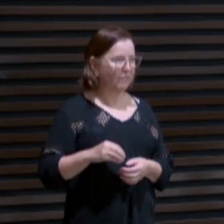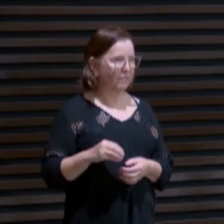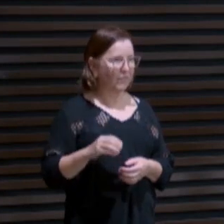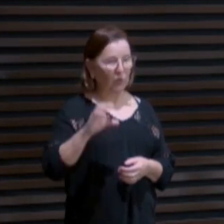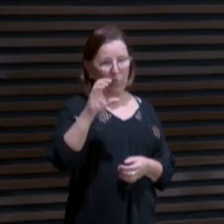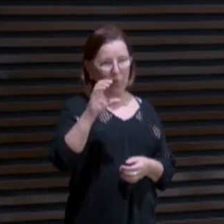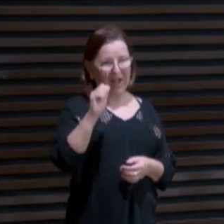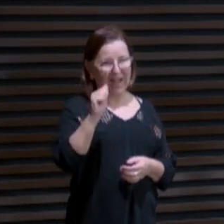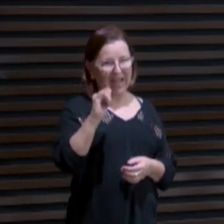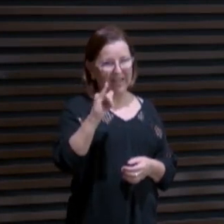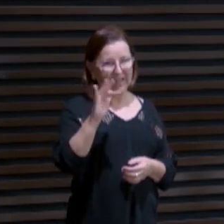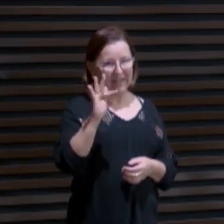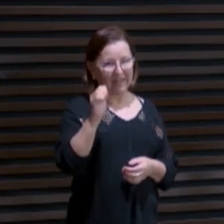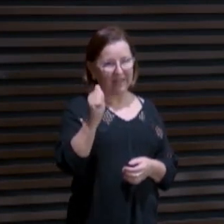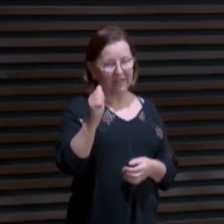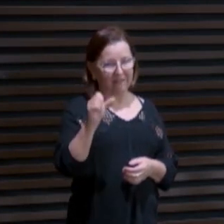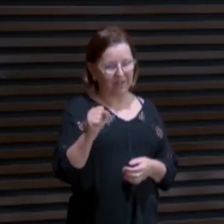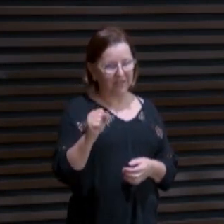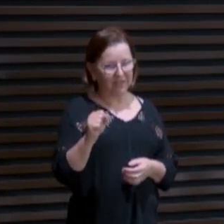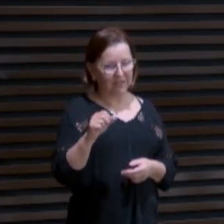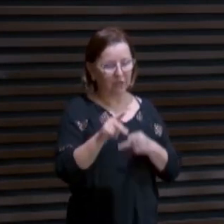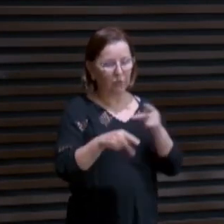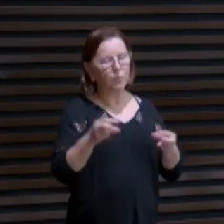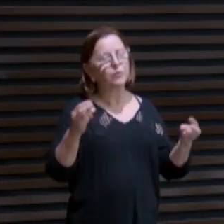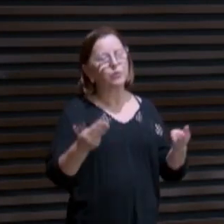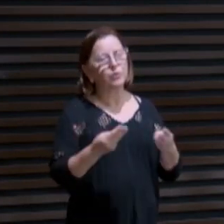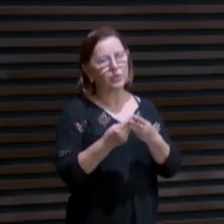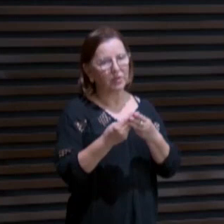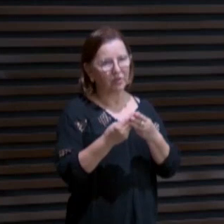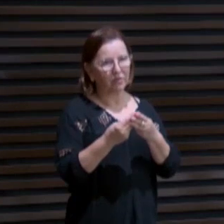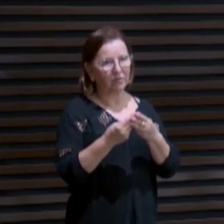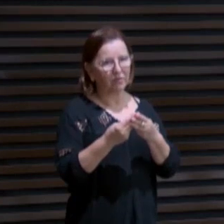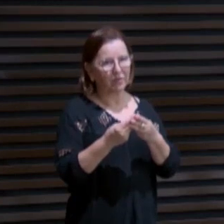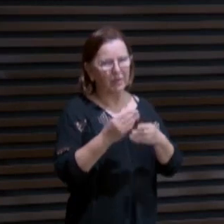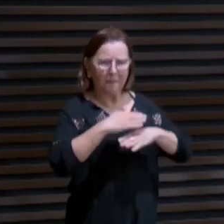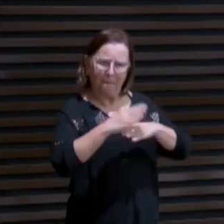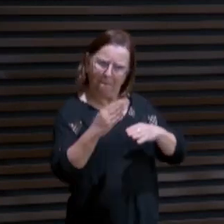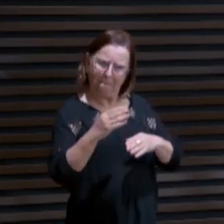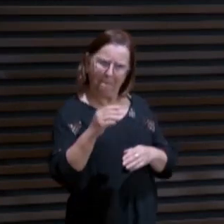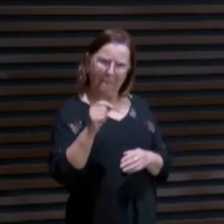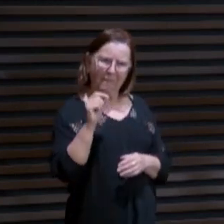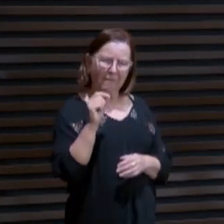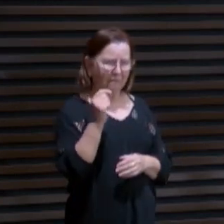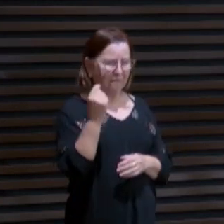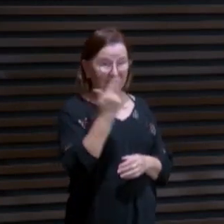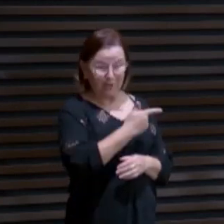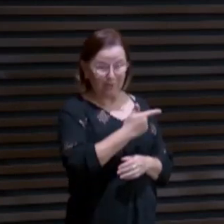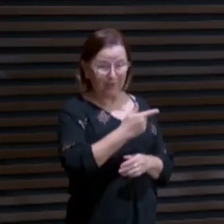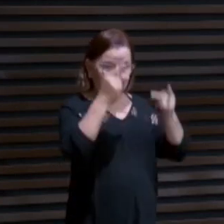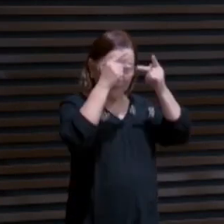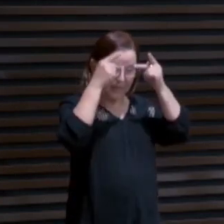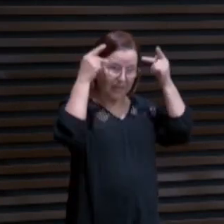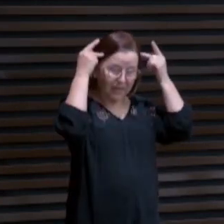Caifás? O povo judeu mais do que Pilatos. Sim. Porque tinham